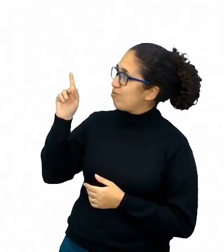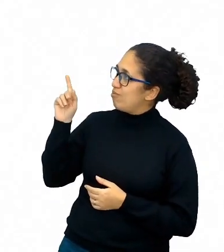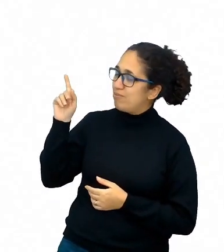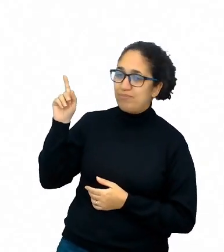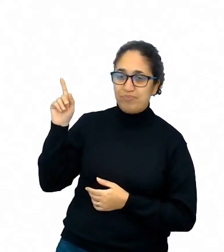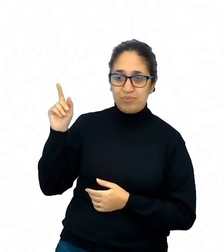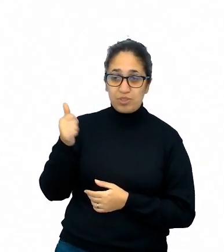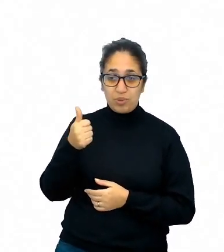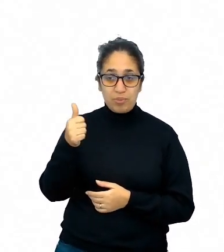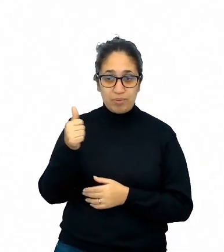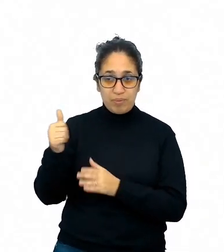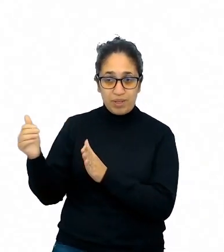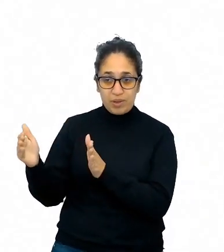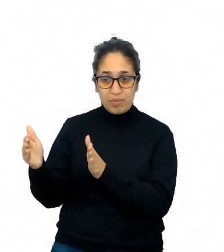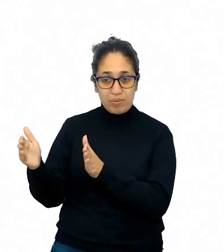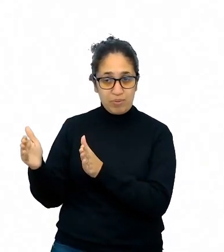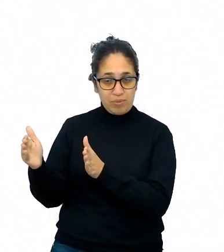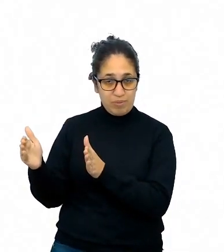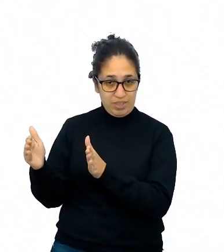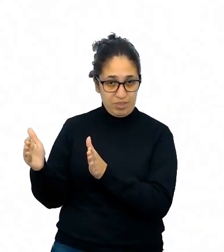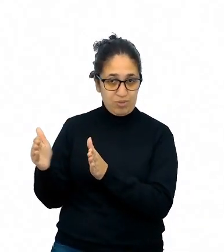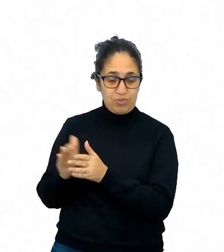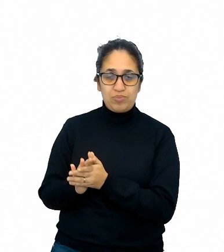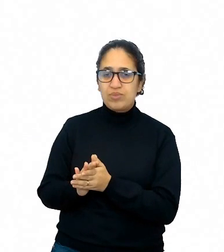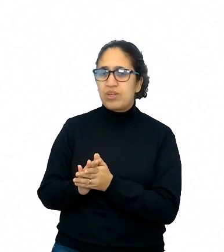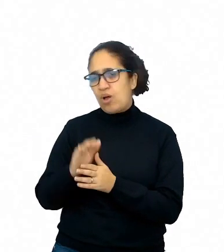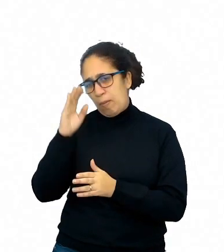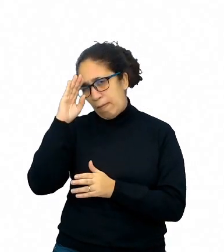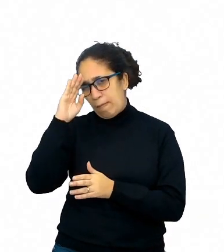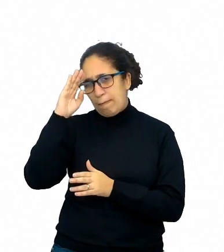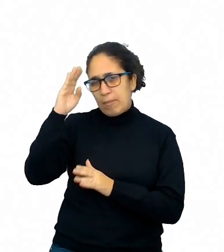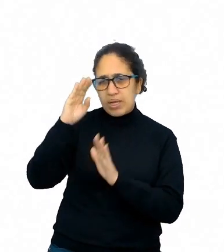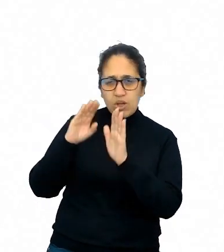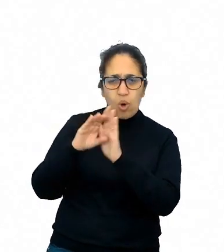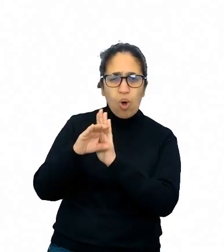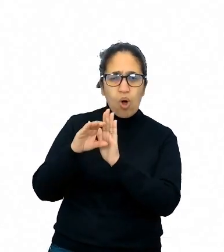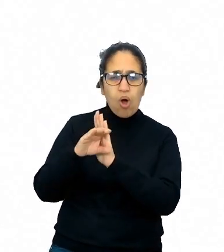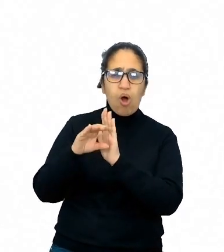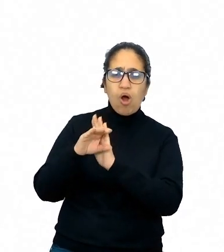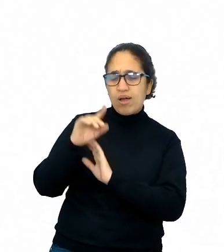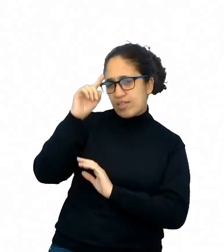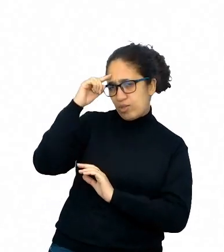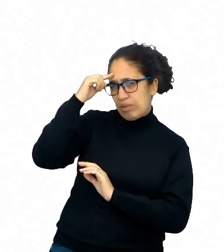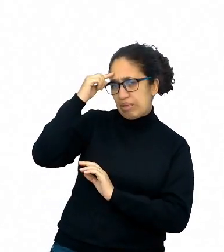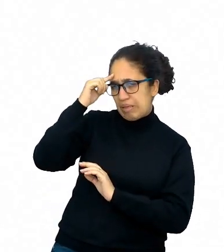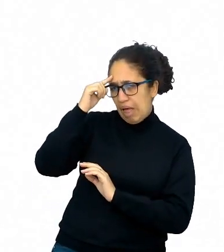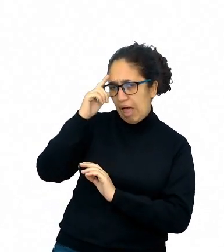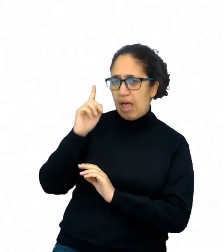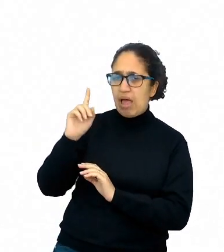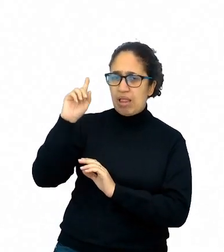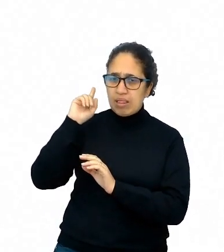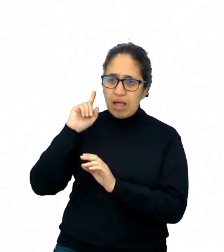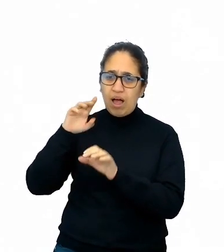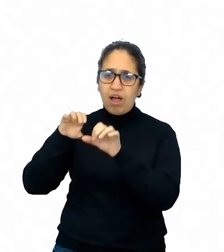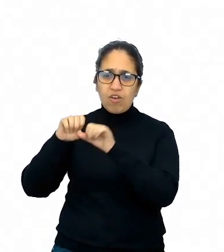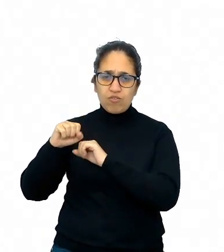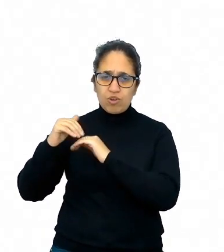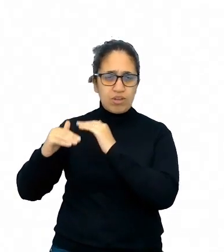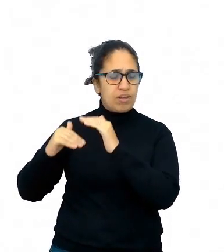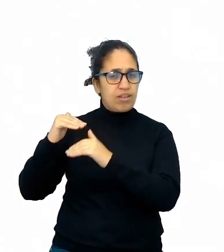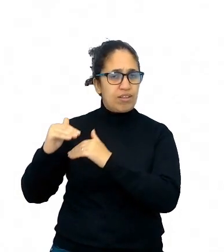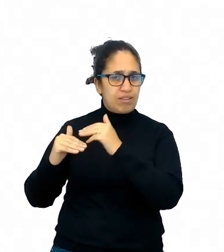Então, nosso primeiro momento, né, os principais conceitos, ideias abordados, né, lá na formação de etapa.